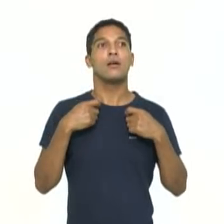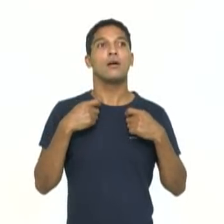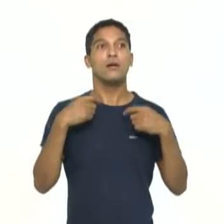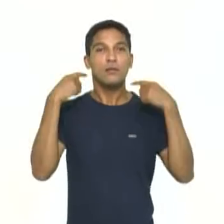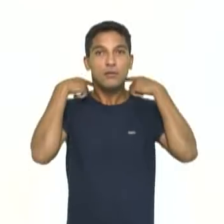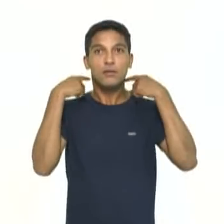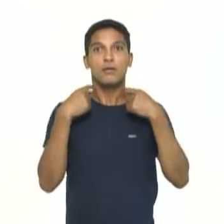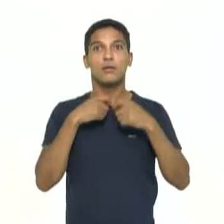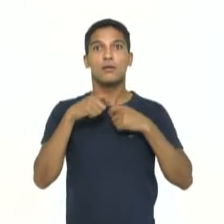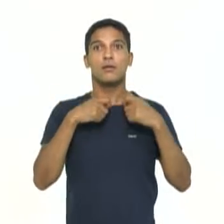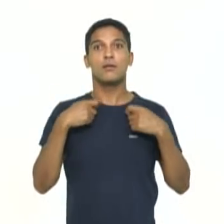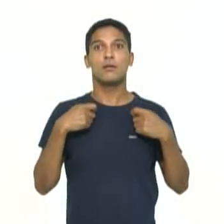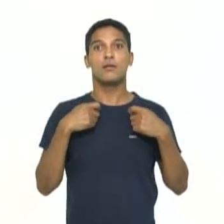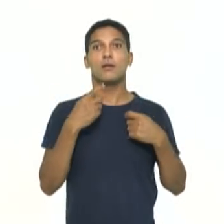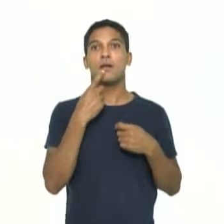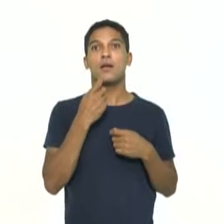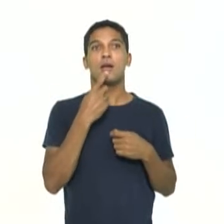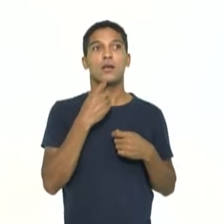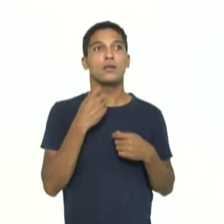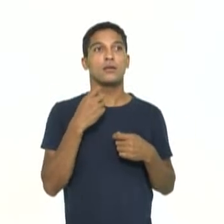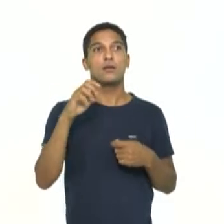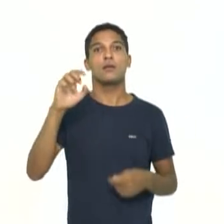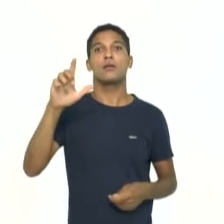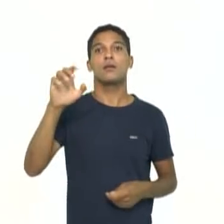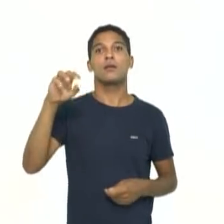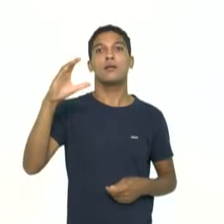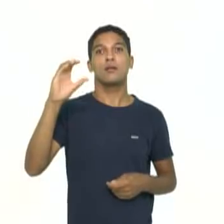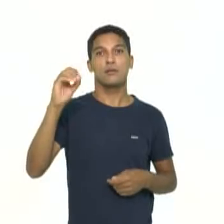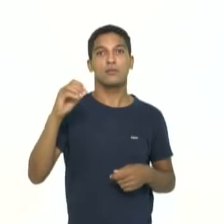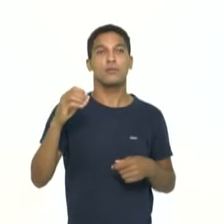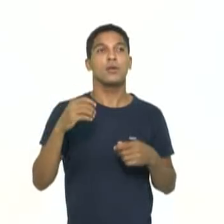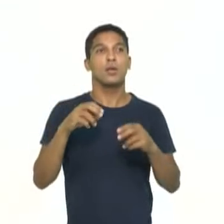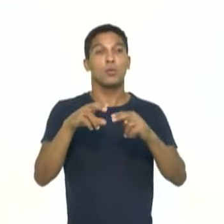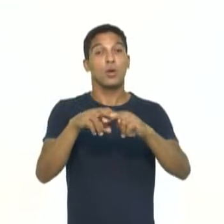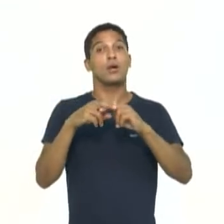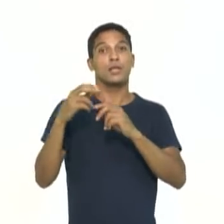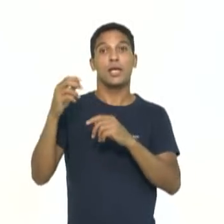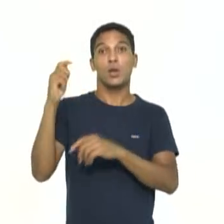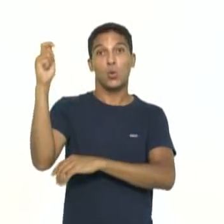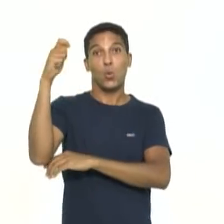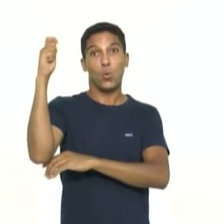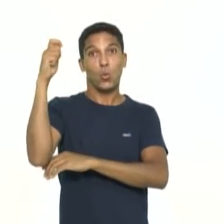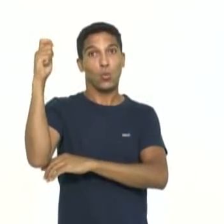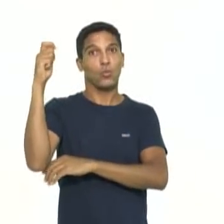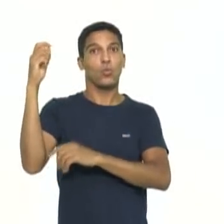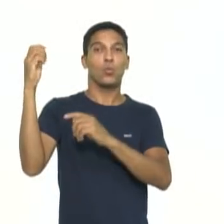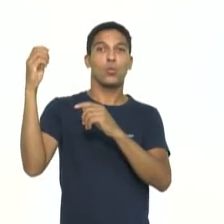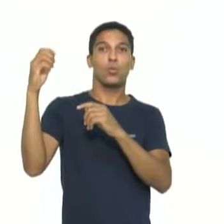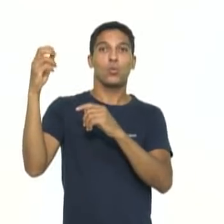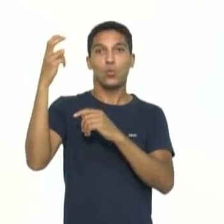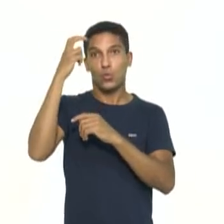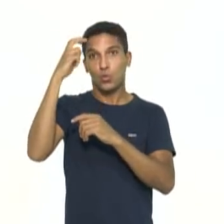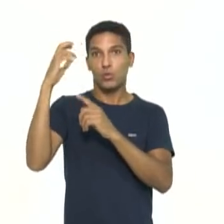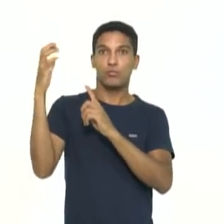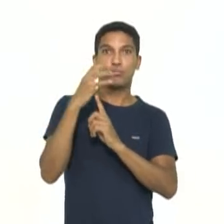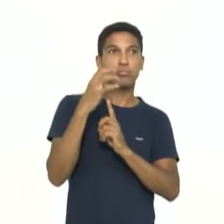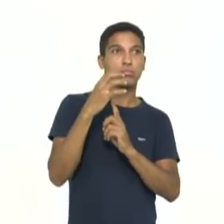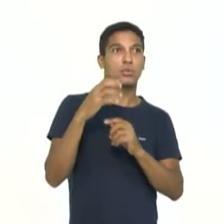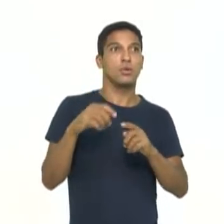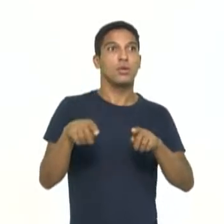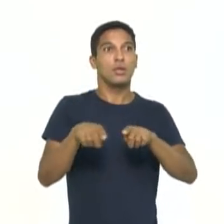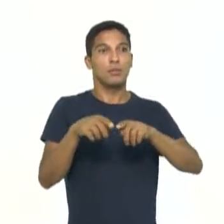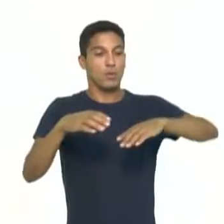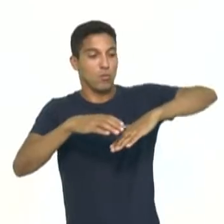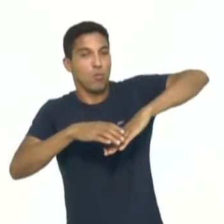por influência de toda a questão gaúcha ali, da cultura gaúcha, né? E a bota também, que é um pouco diferente lá da garrão de